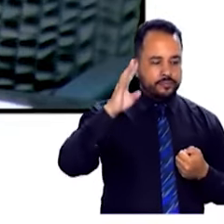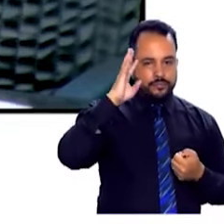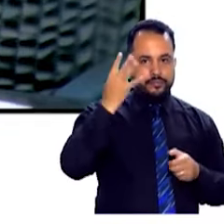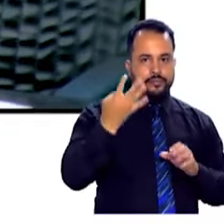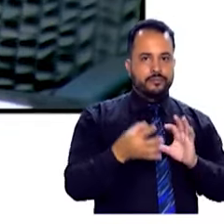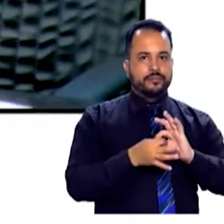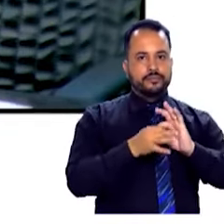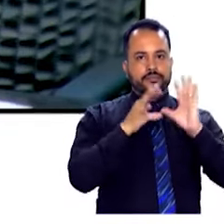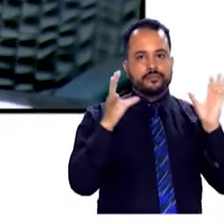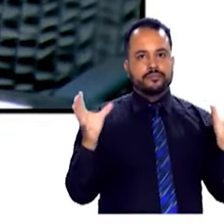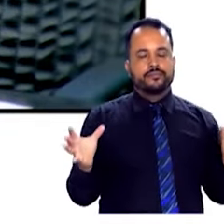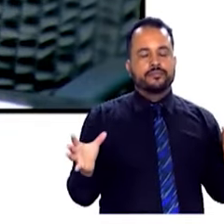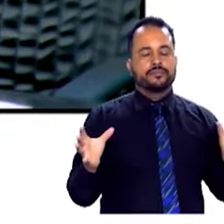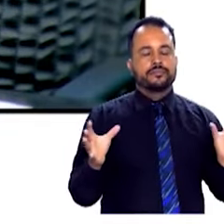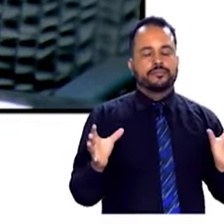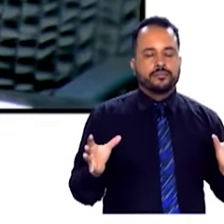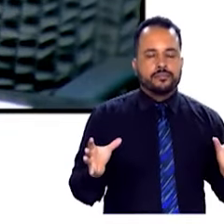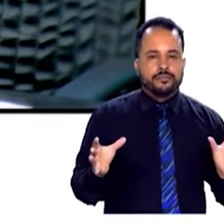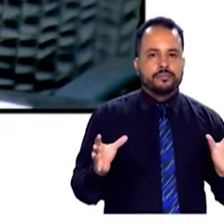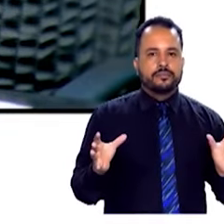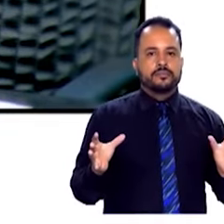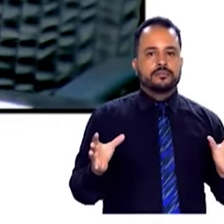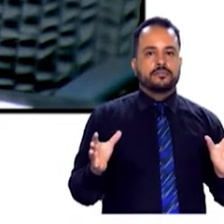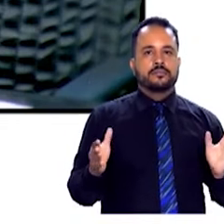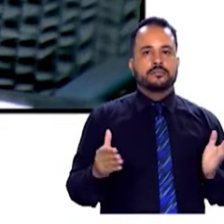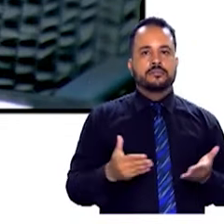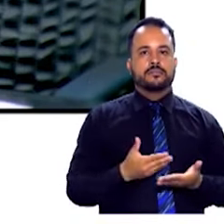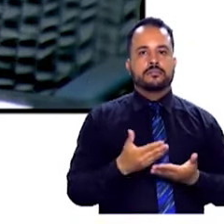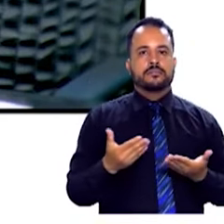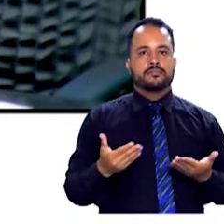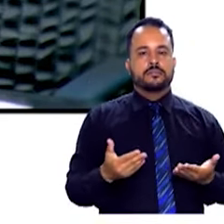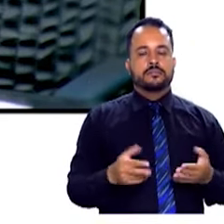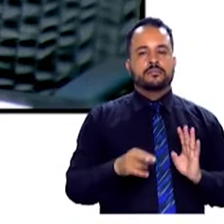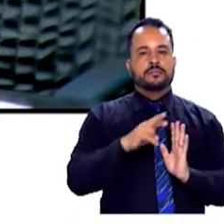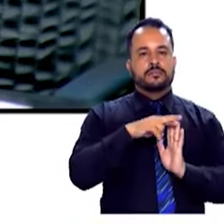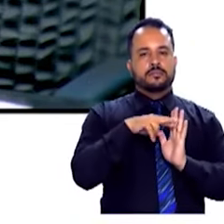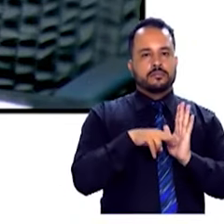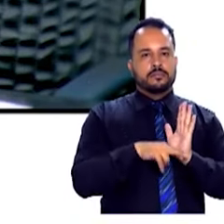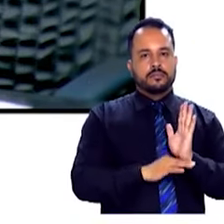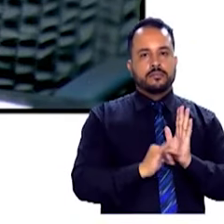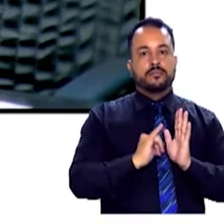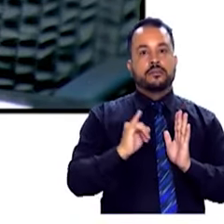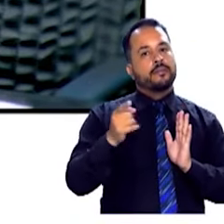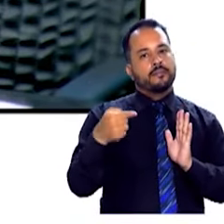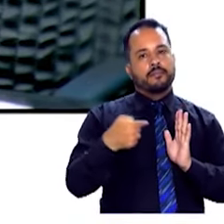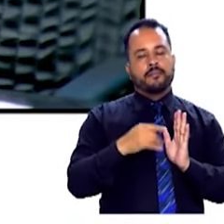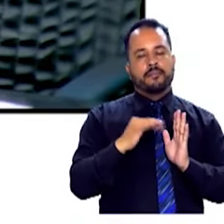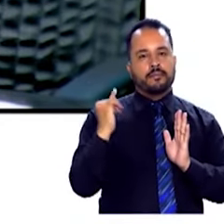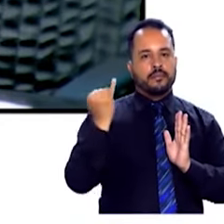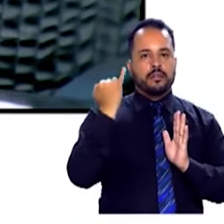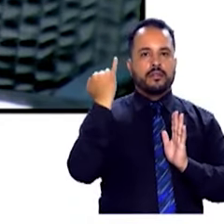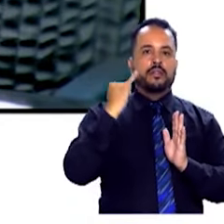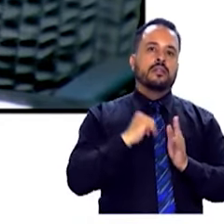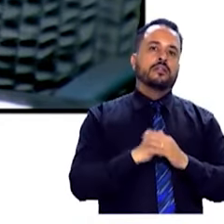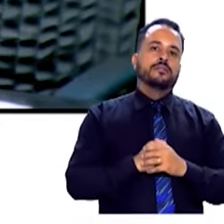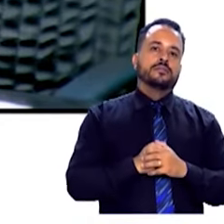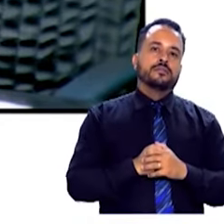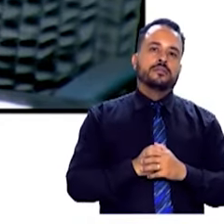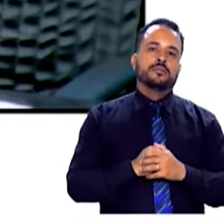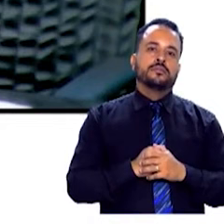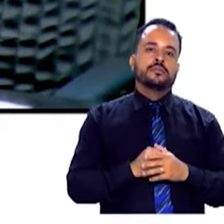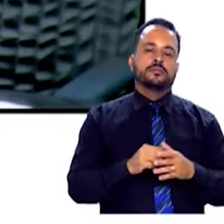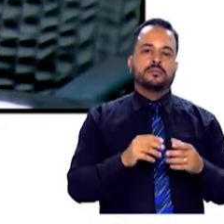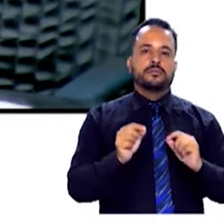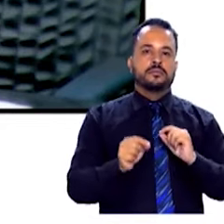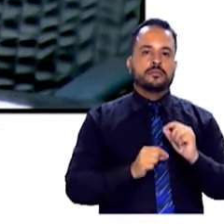da menção a que apenas a Invocação da Norma seria suficiente eh Então são três hipóteses basicamente professor